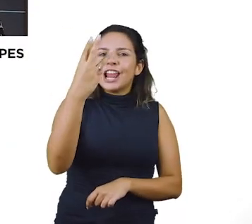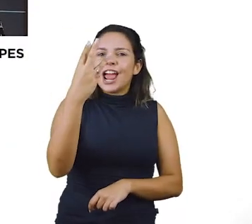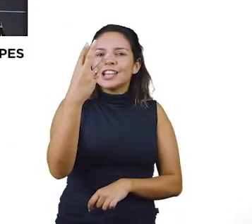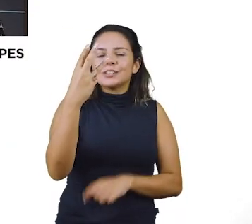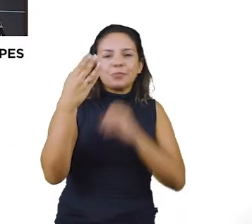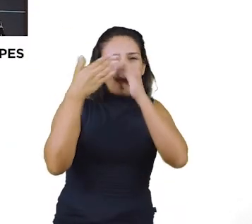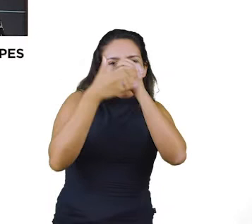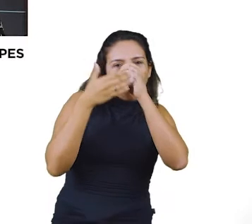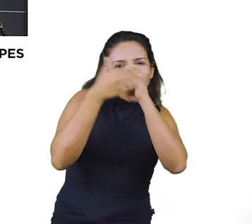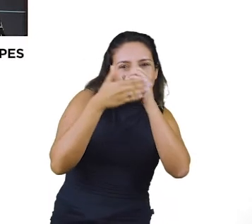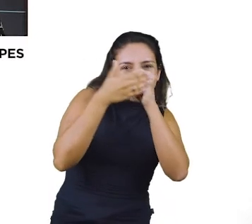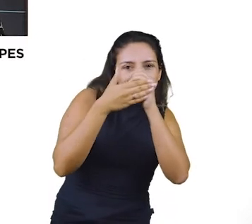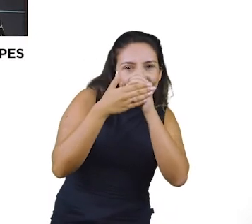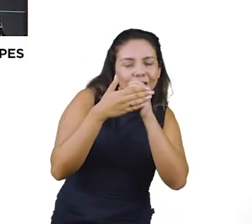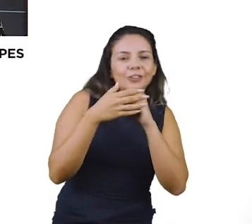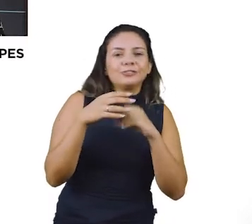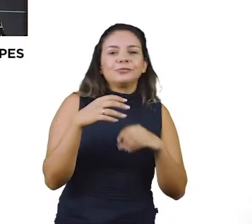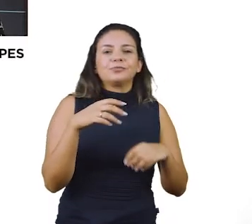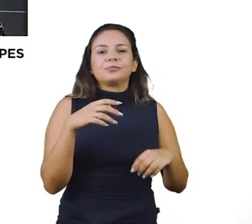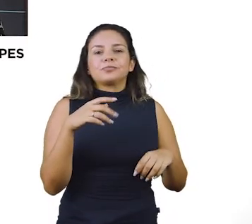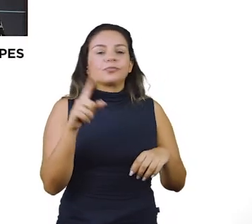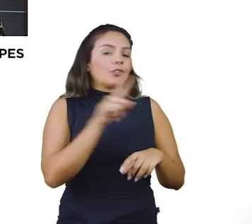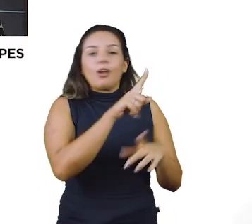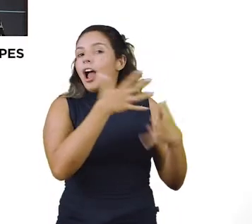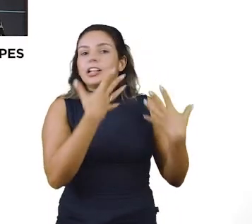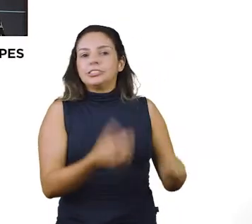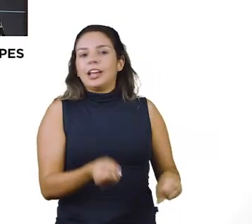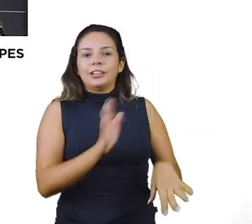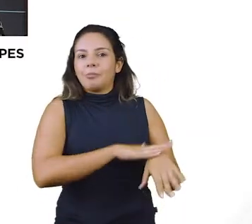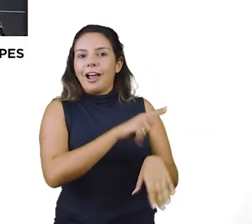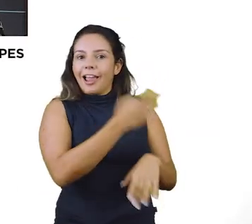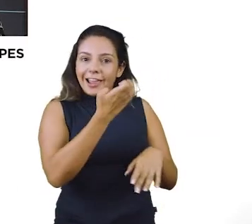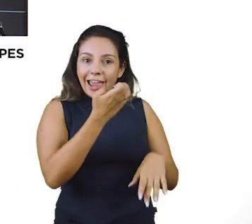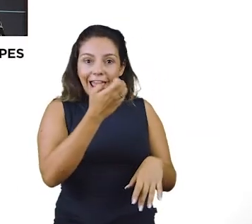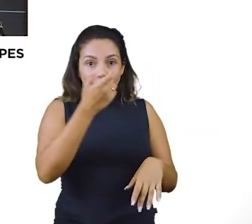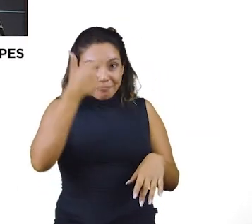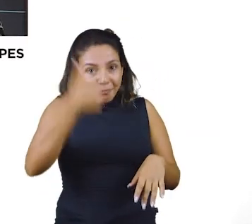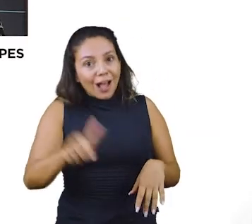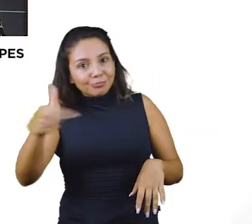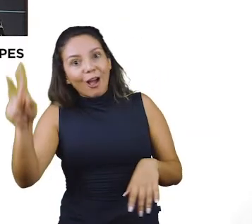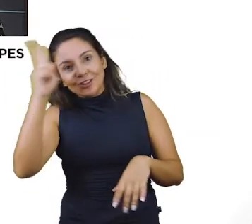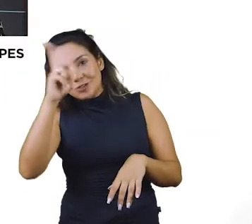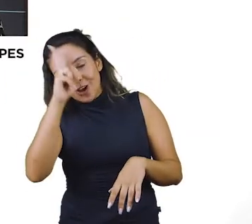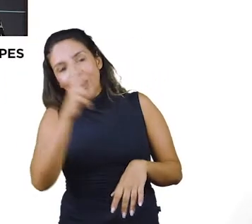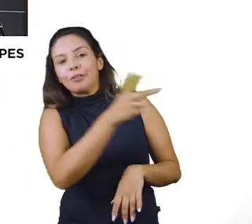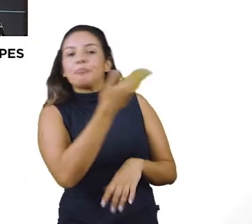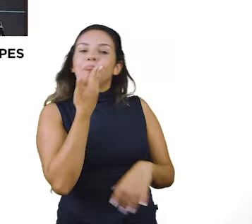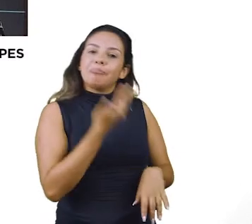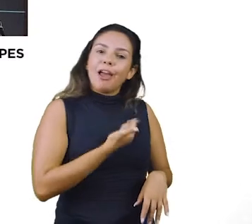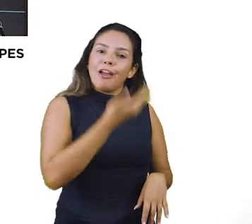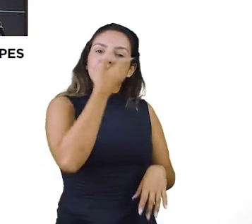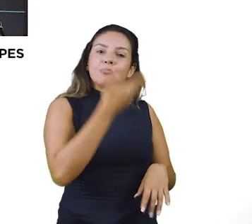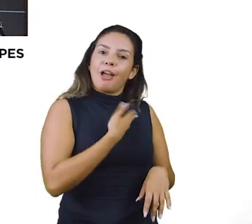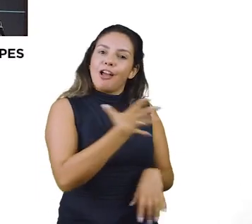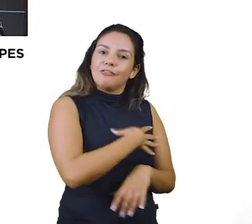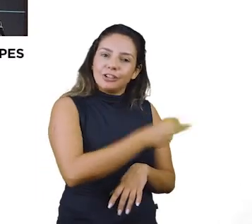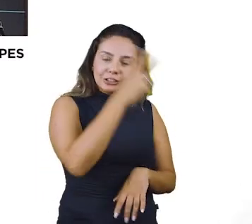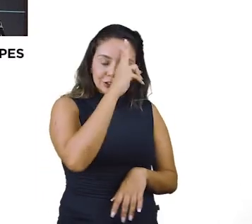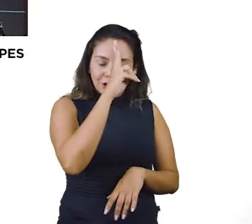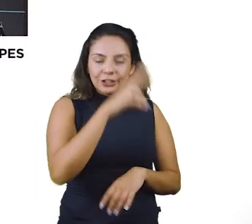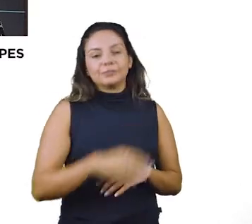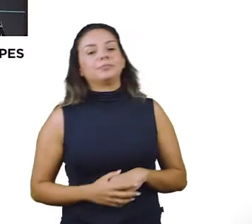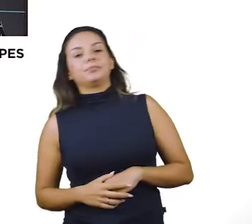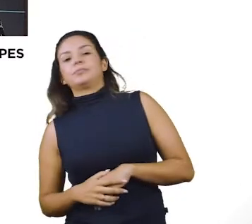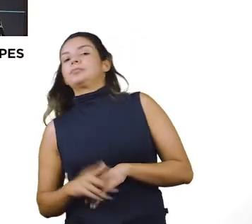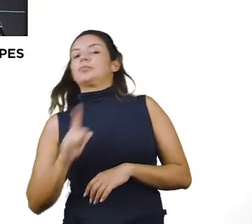aquela história. Ele quer situações diferentes. 3 anos, você acredita? E vai pedindo algumas coisas. Então, eu estou fazendo um brainstorm todo dia